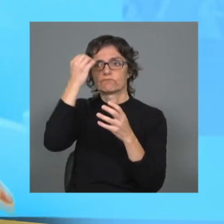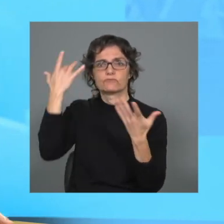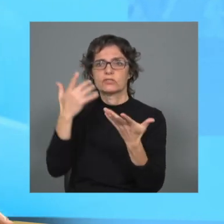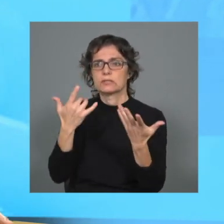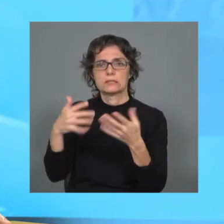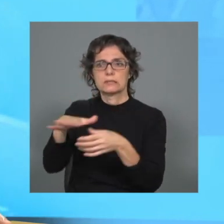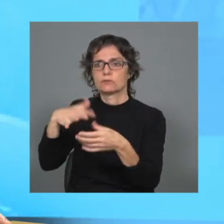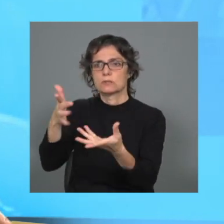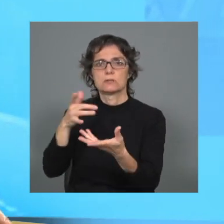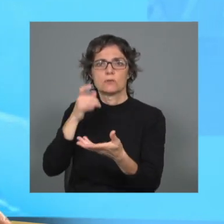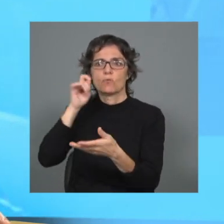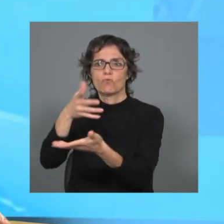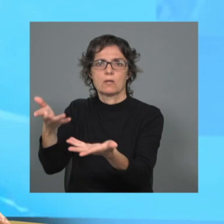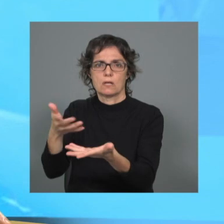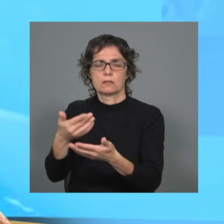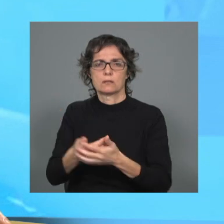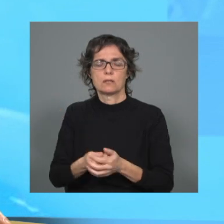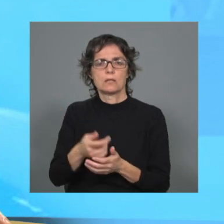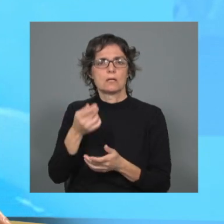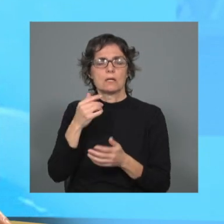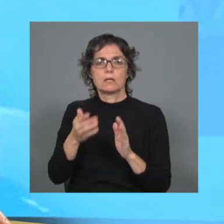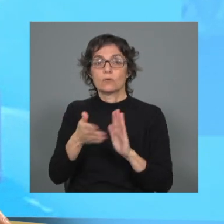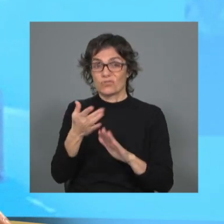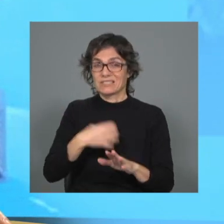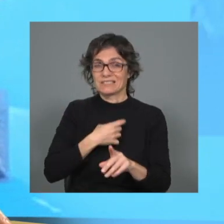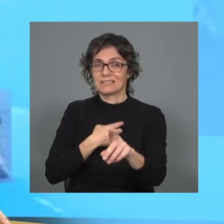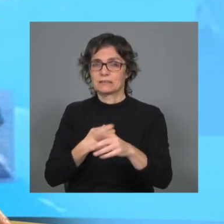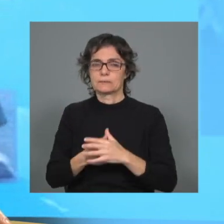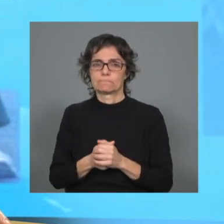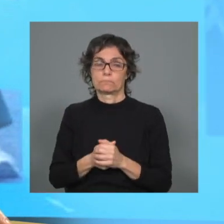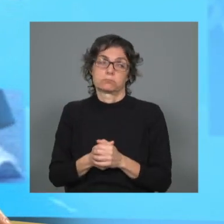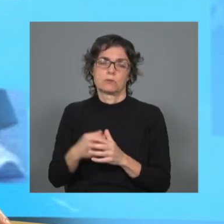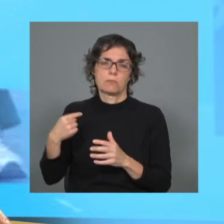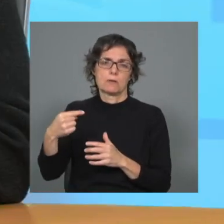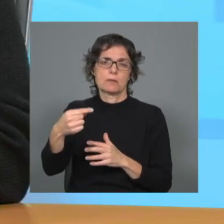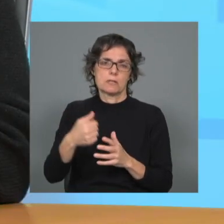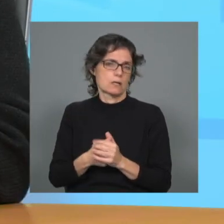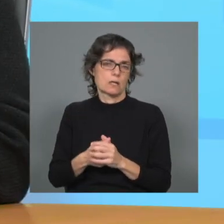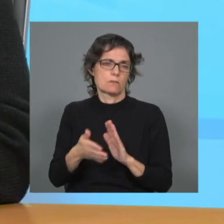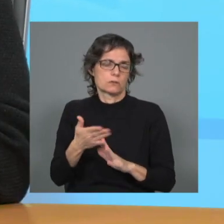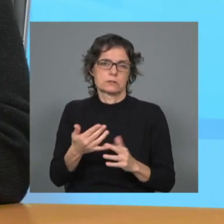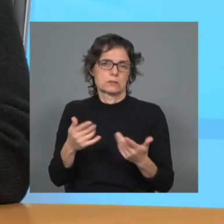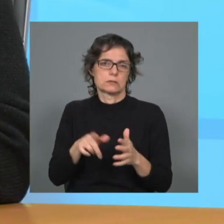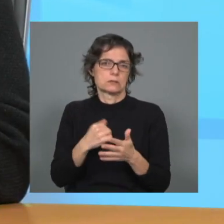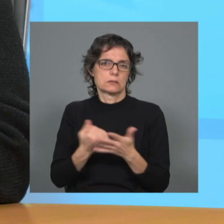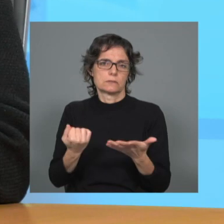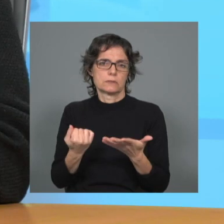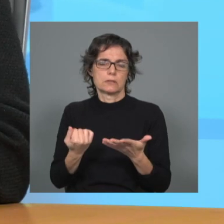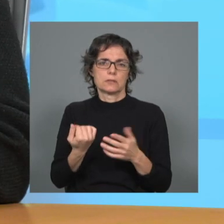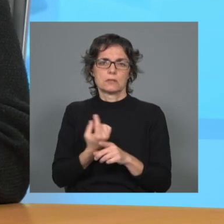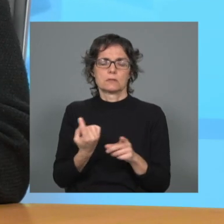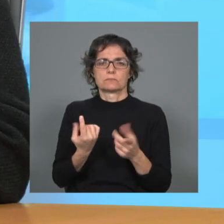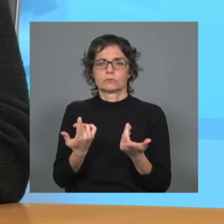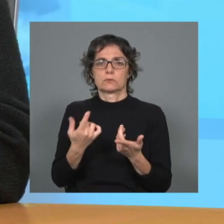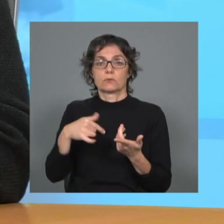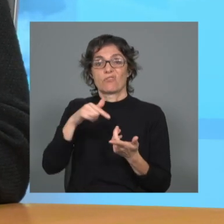São de urgência os relatos que vão recebendo da região? Todos os dias são novas urgências, nem vale a pena tentarmos